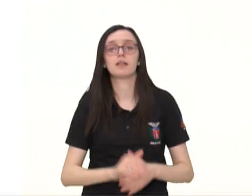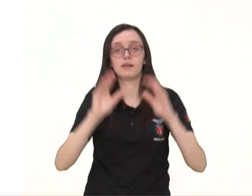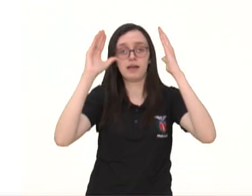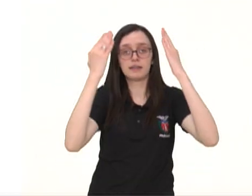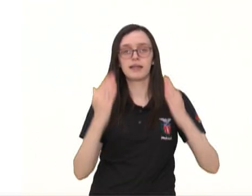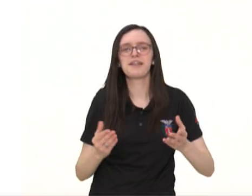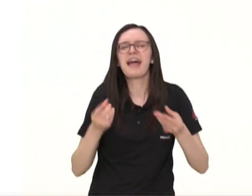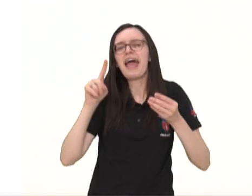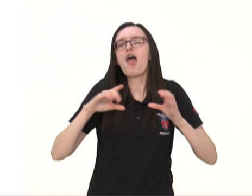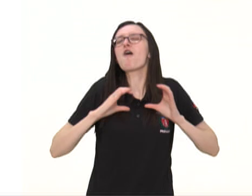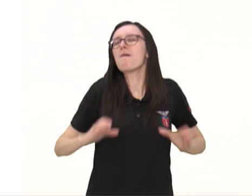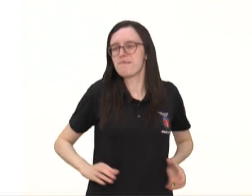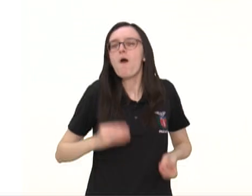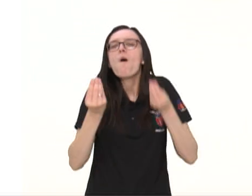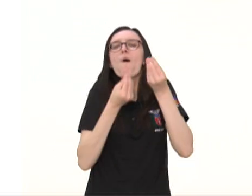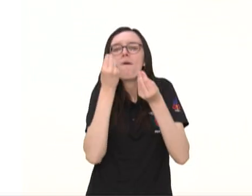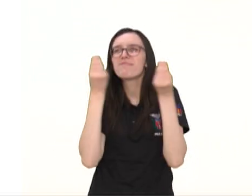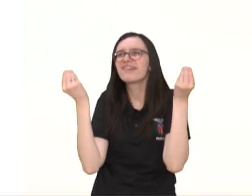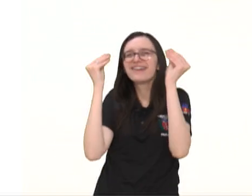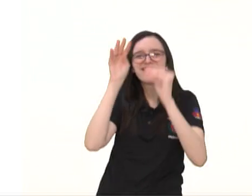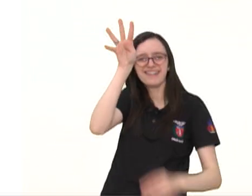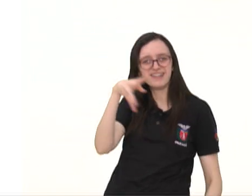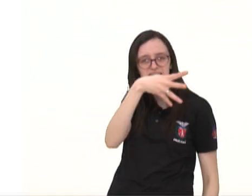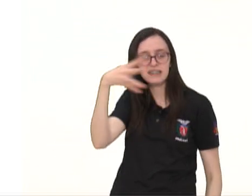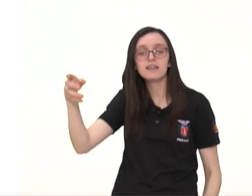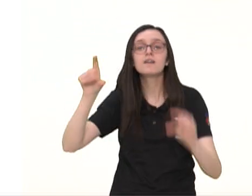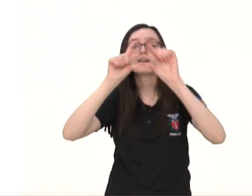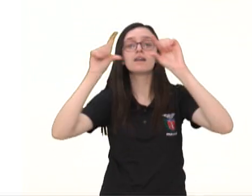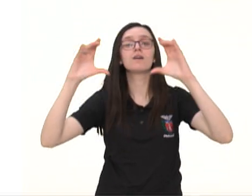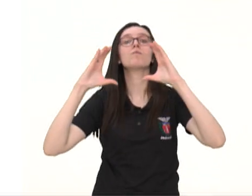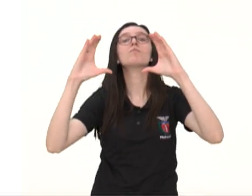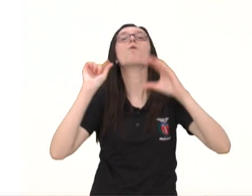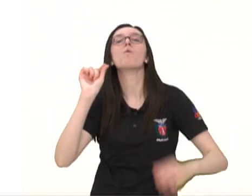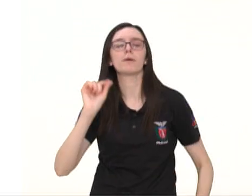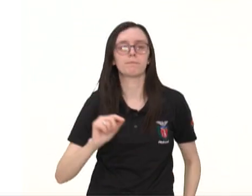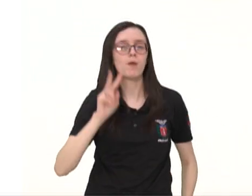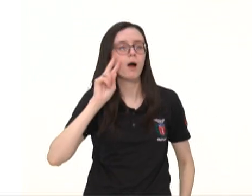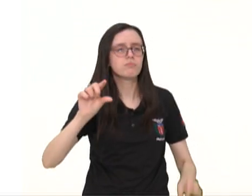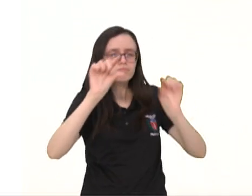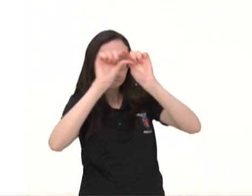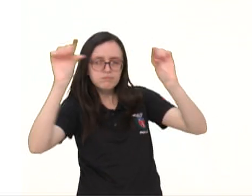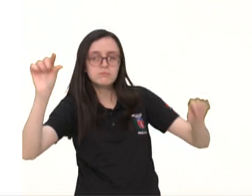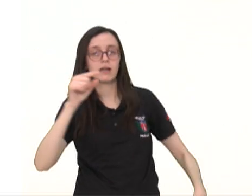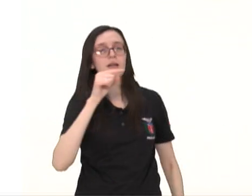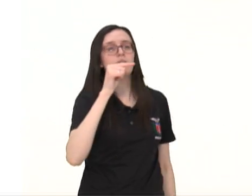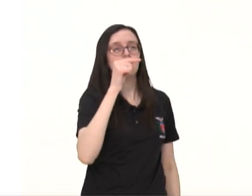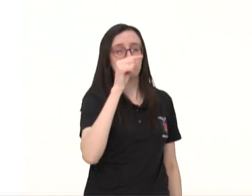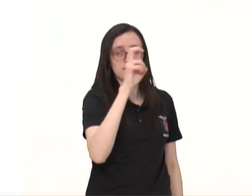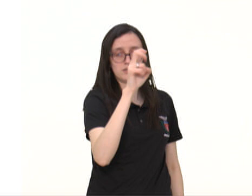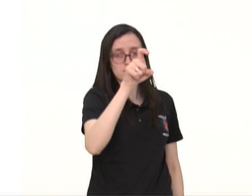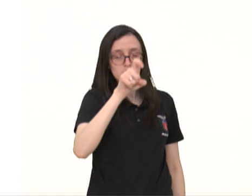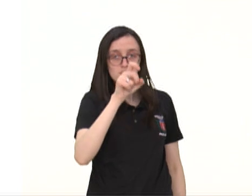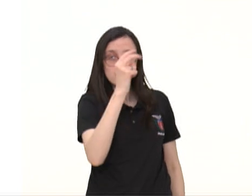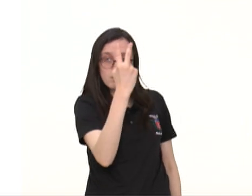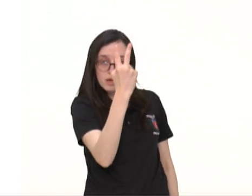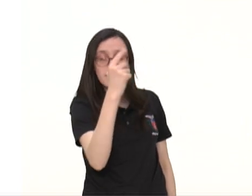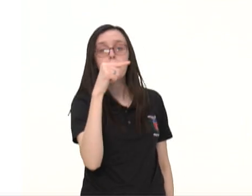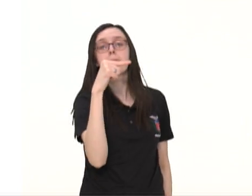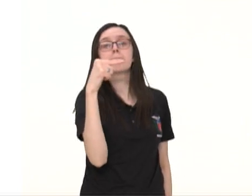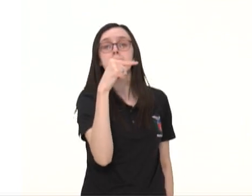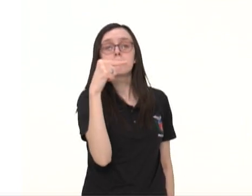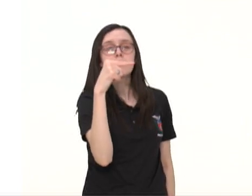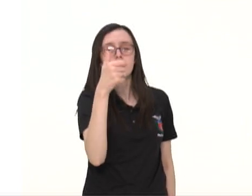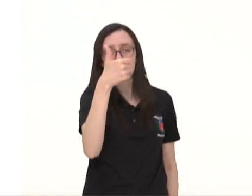analise o comportamento gráfico da função f de x igual 5x ao quadrado